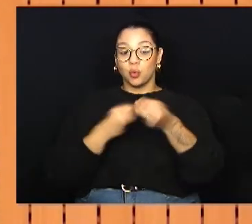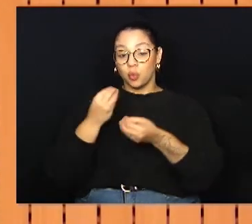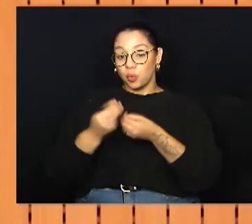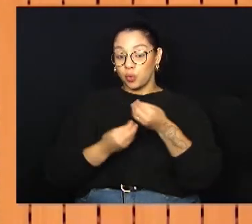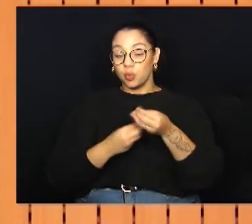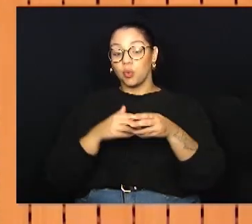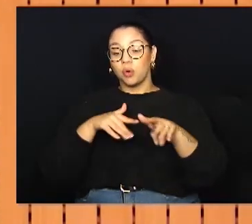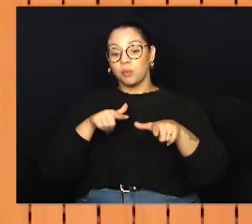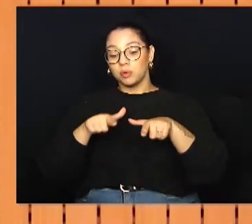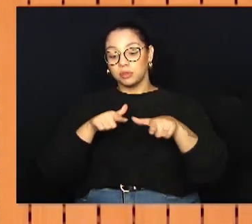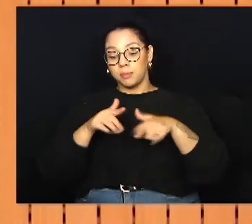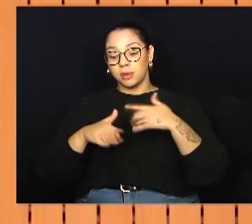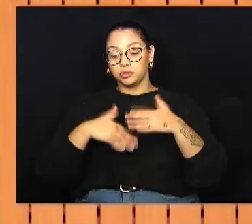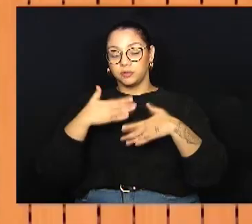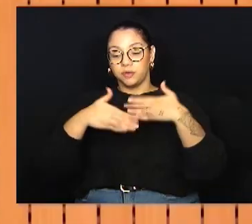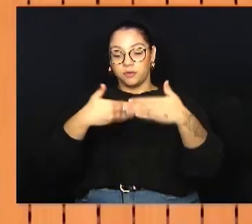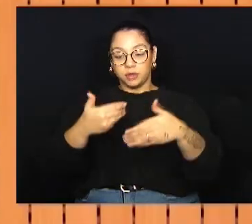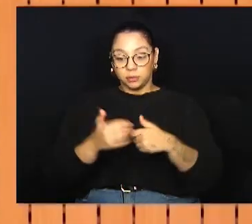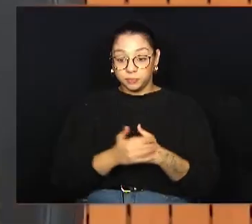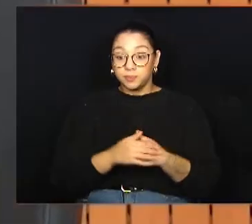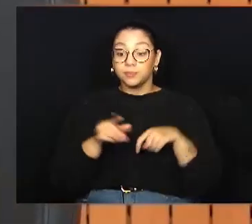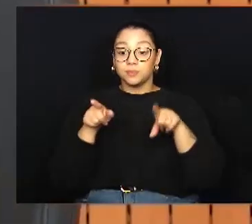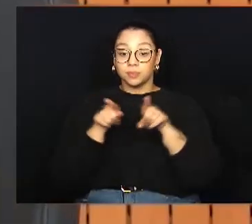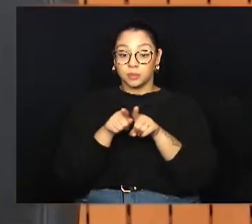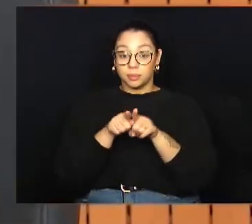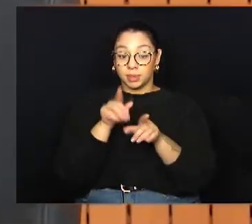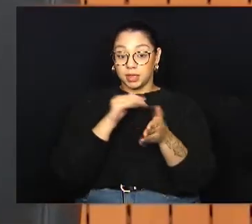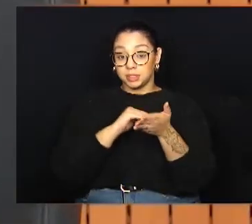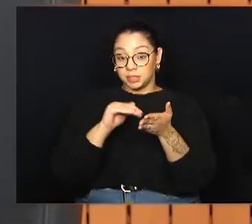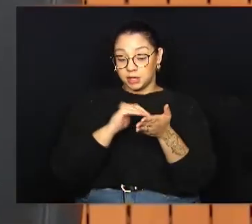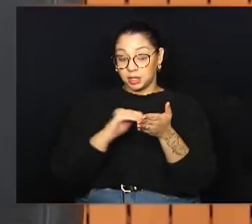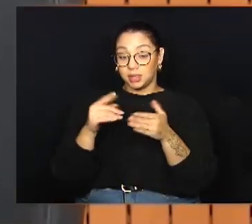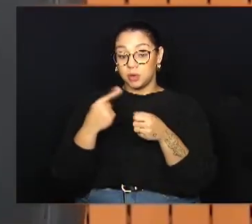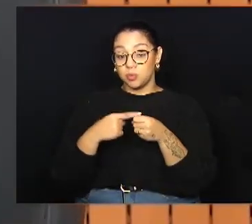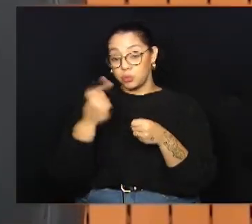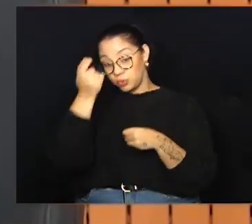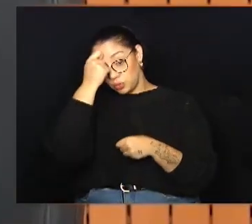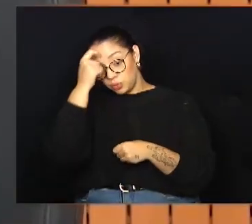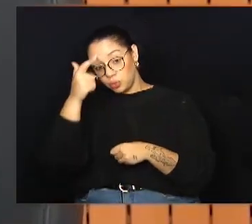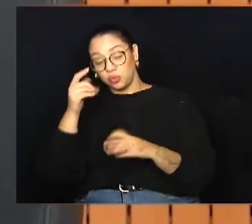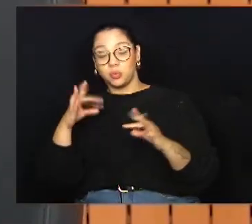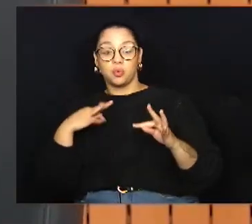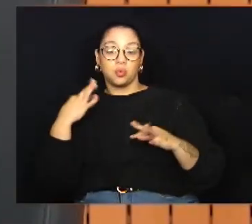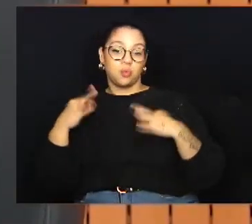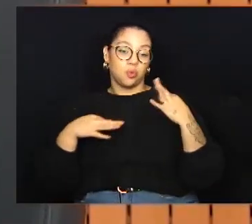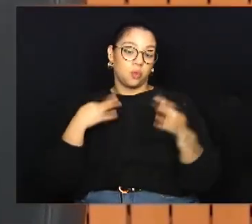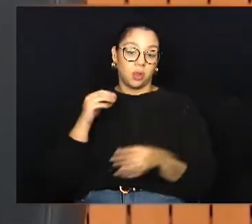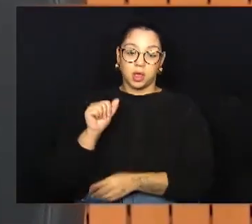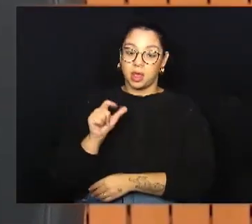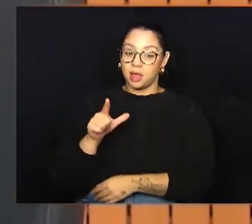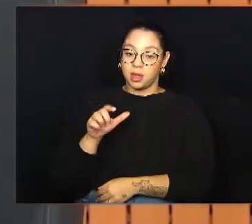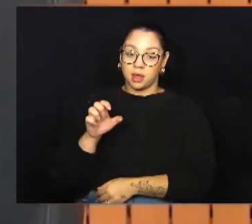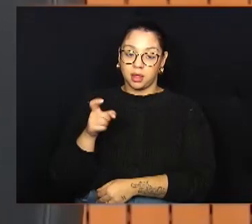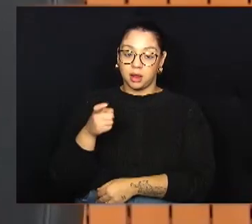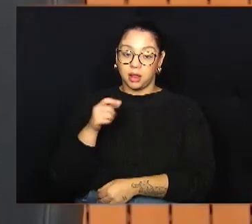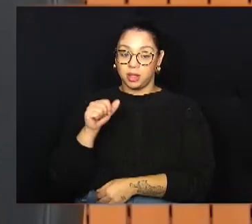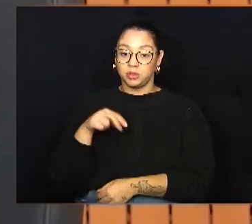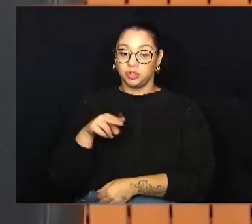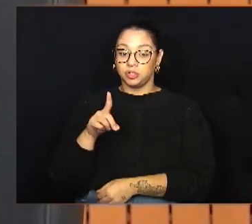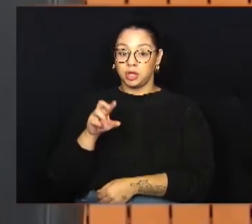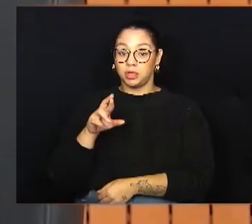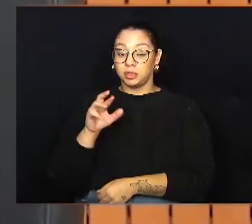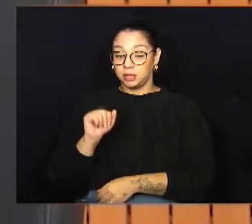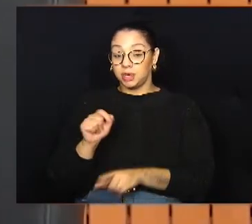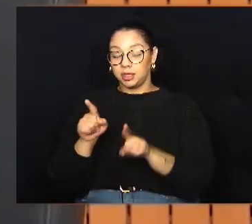sendo desenvolvido. Além da secretária municipal de Cultura e Turismo, Alexandra Caprioli, que detalhou